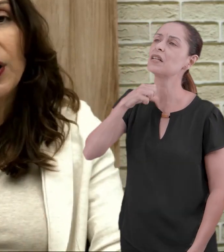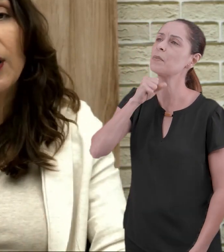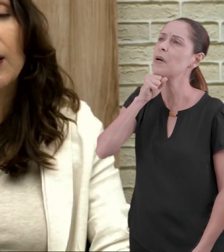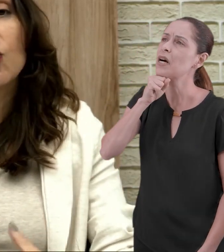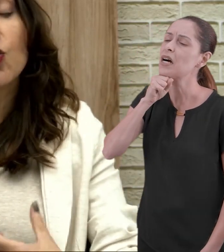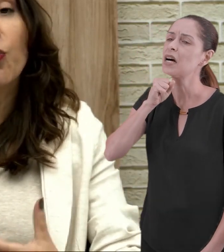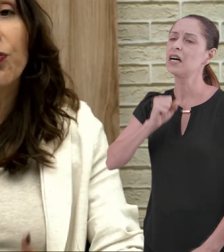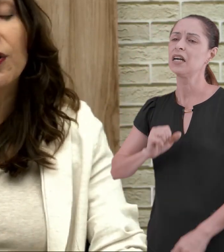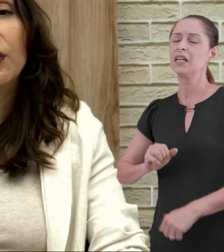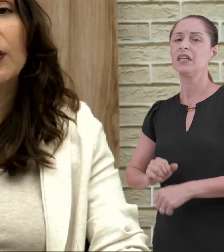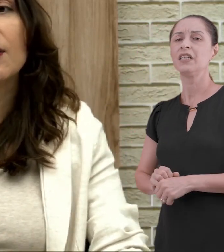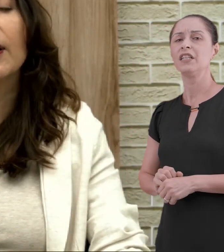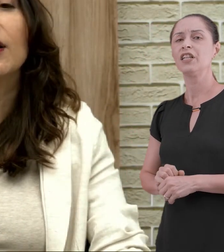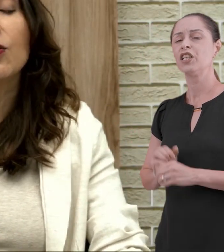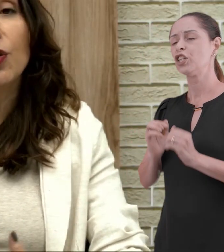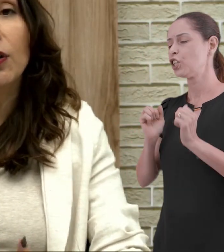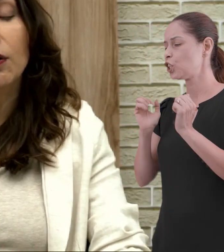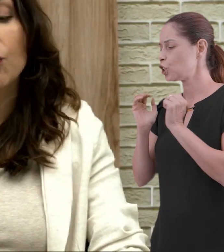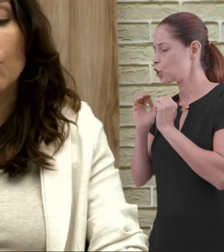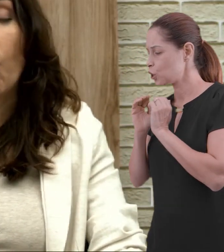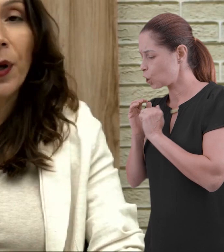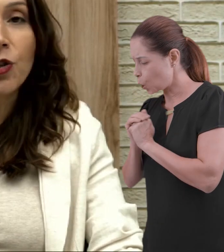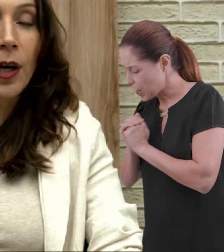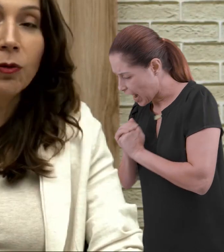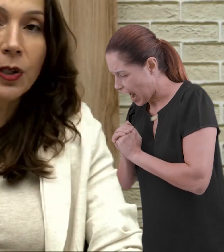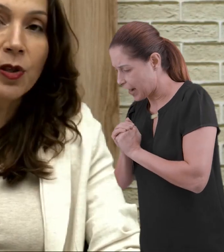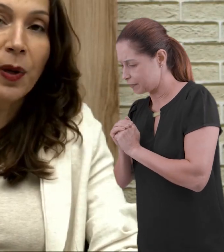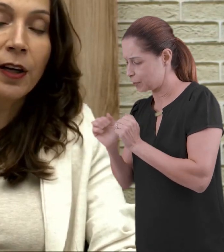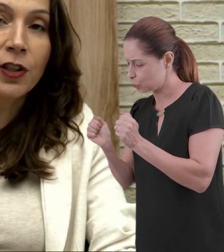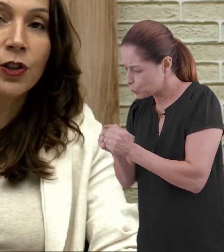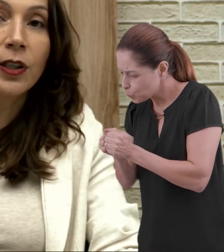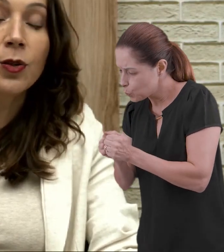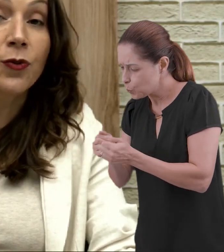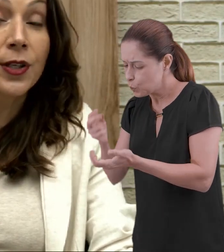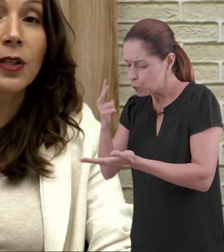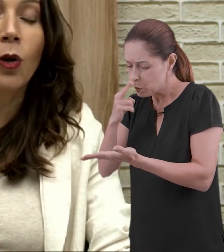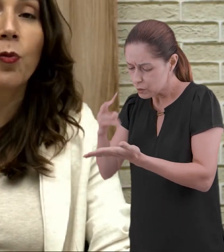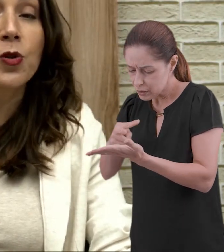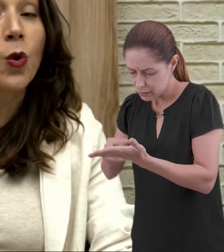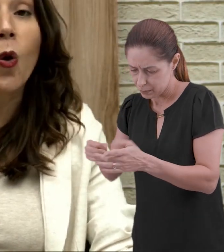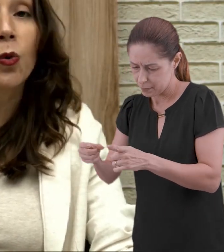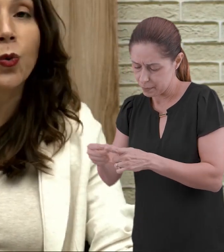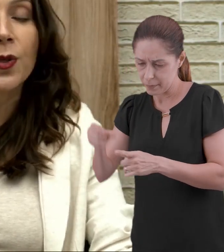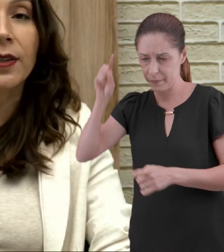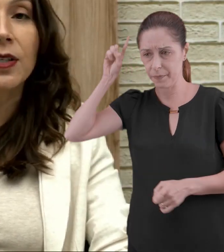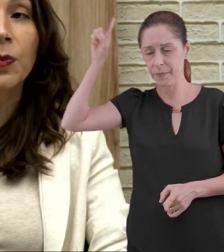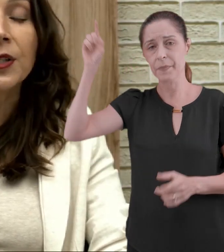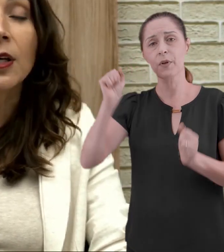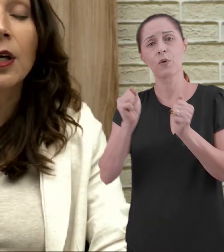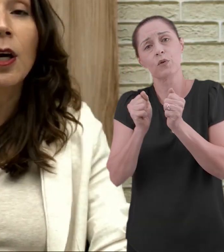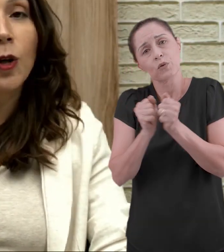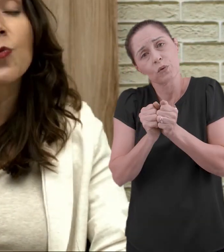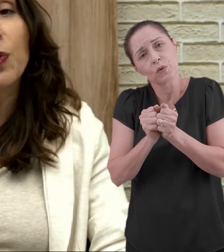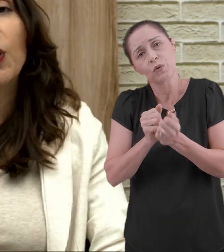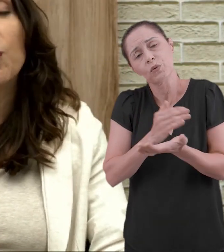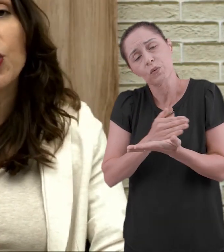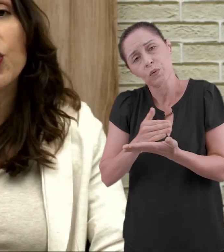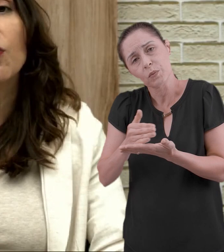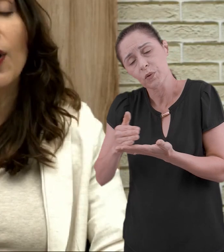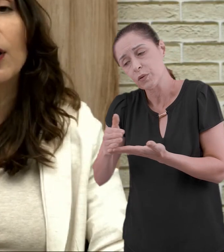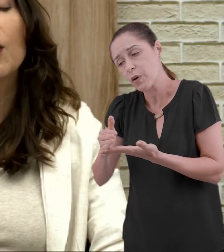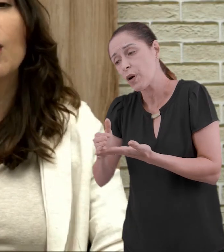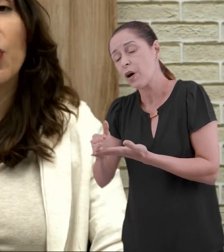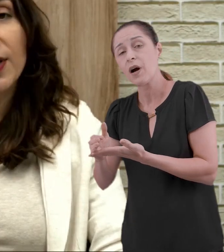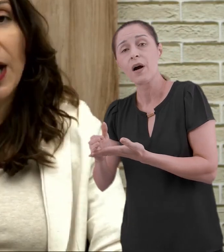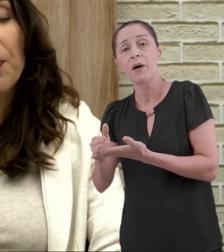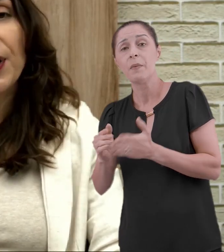interceder por elas, de ouvi-las, né? E de compartilhar um texto da palavra de Deus. Foi assim que começou, com 2, 3 mães. Nosso primeiro